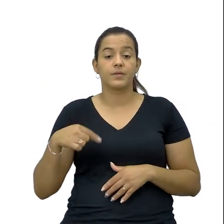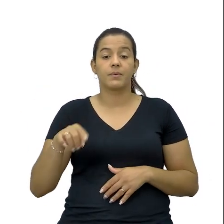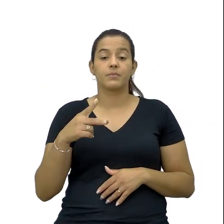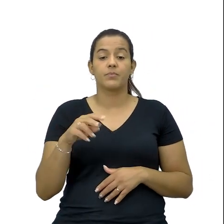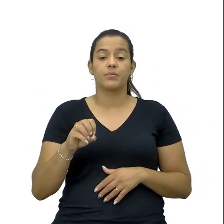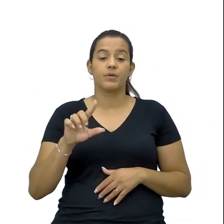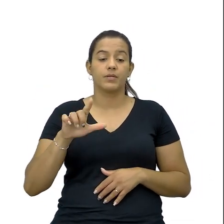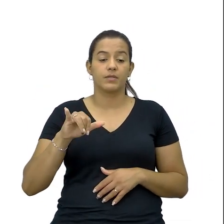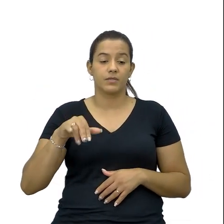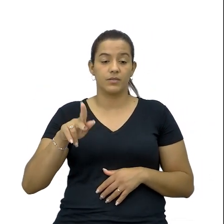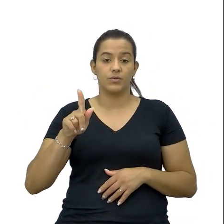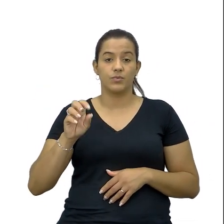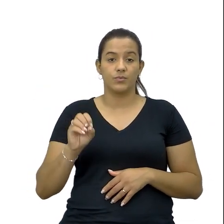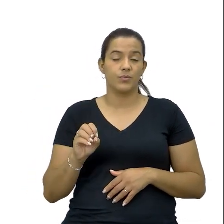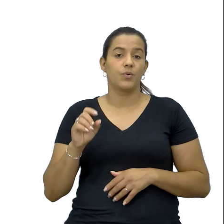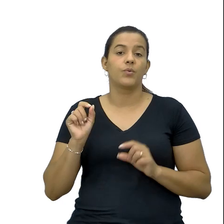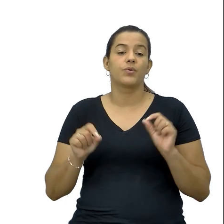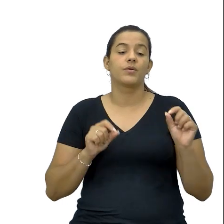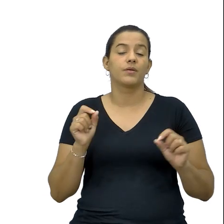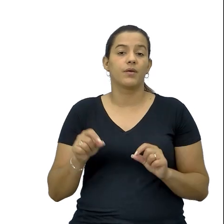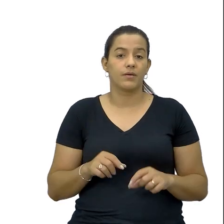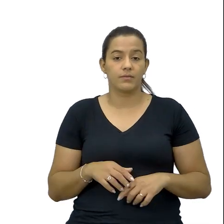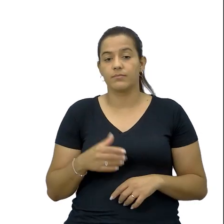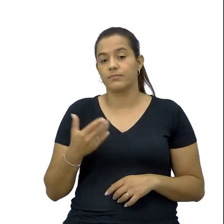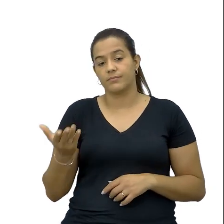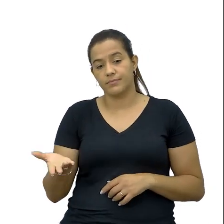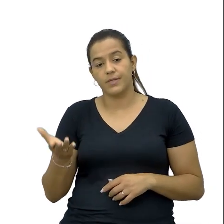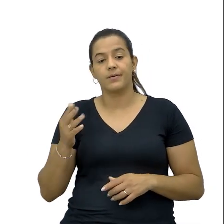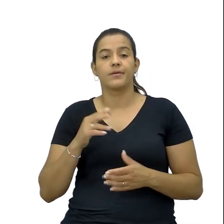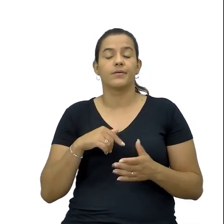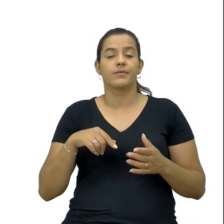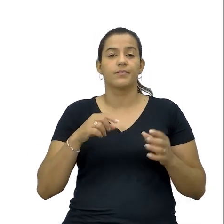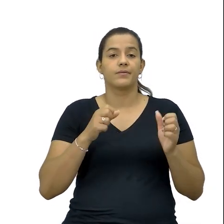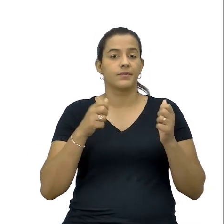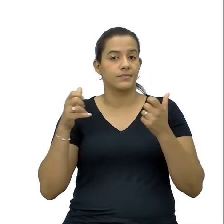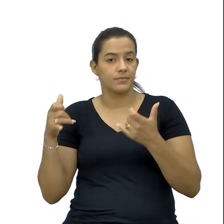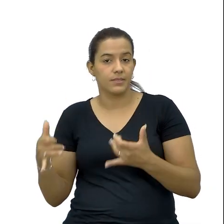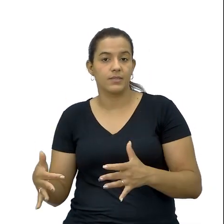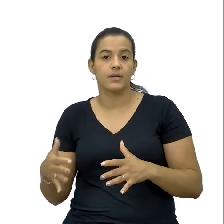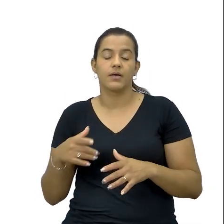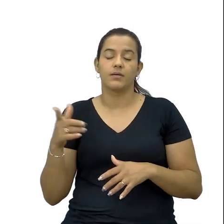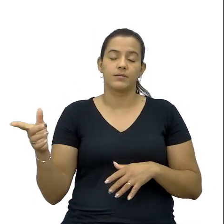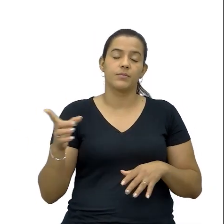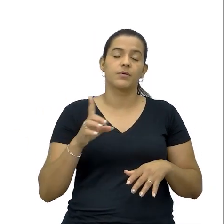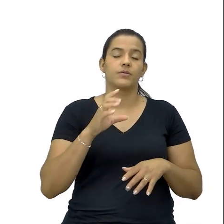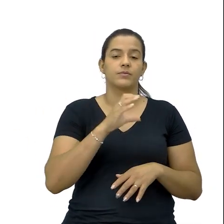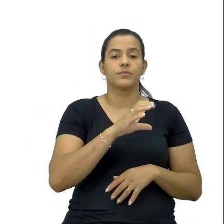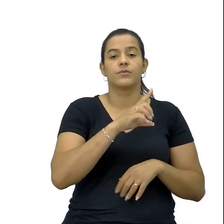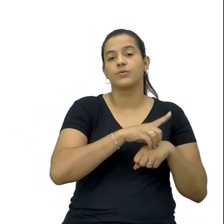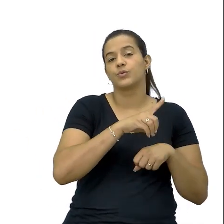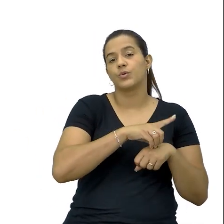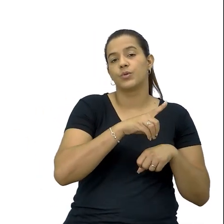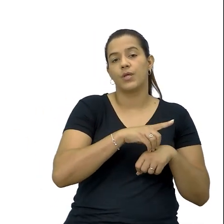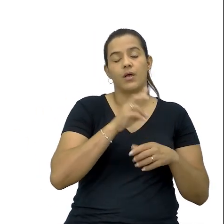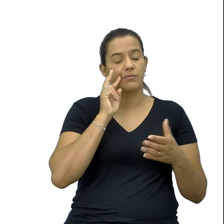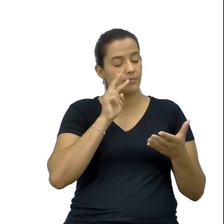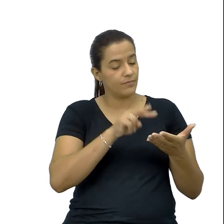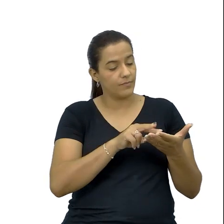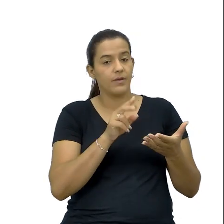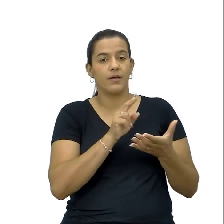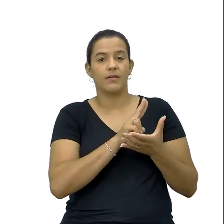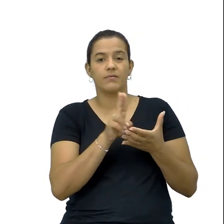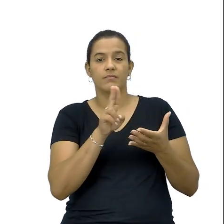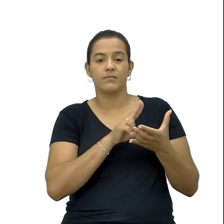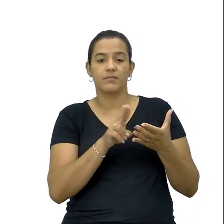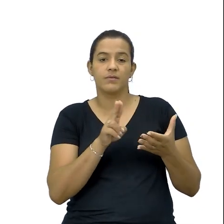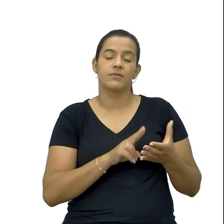polígono? Ah, esse desenhinho, né? Não, aí a gente vem, eles podem buscar no dicionário o que é um polígono, o que é vértice, o que é o